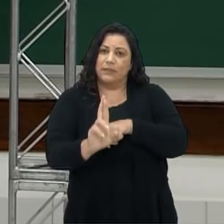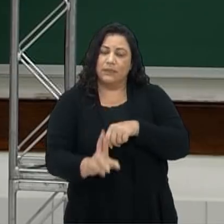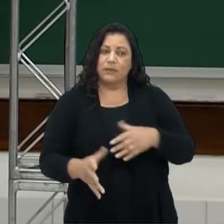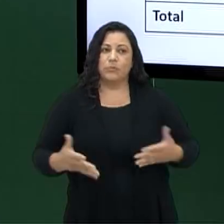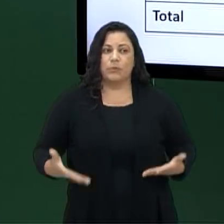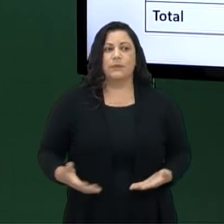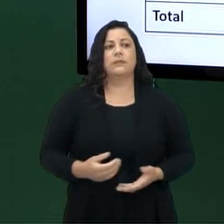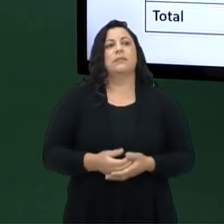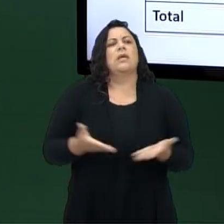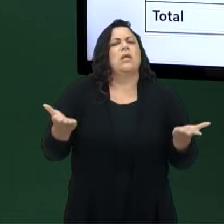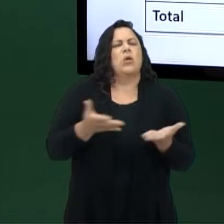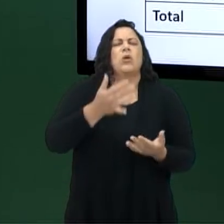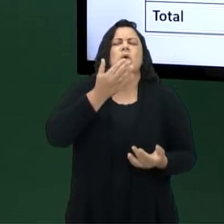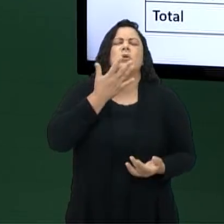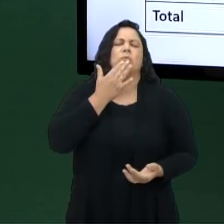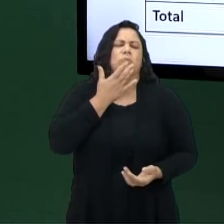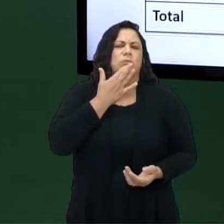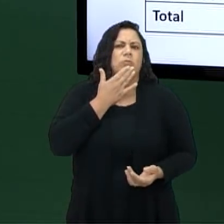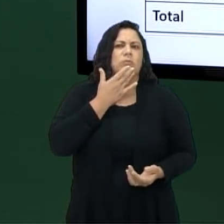verde.